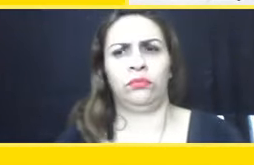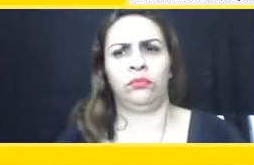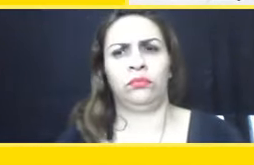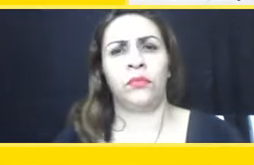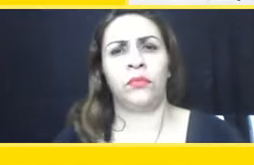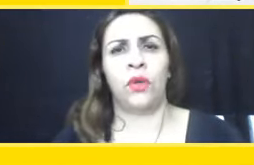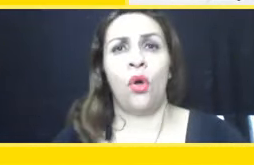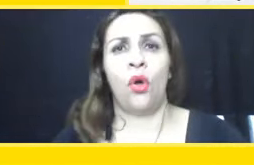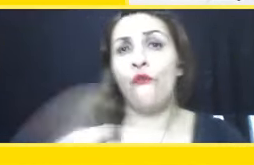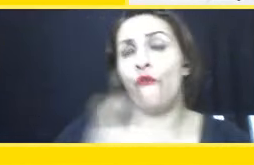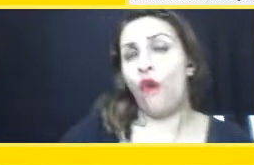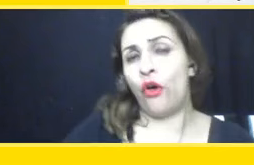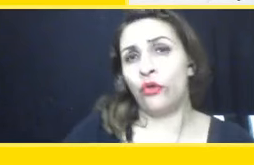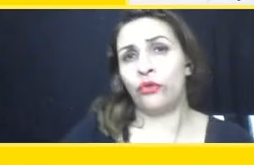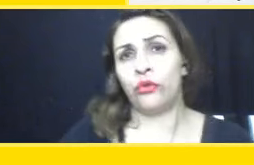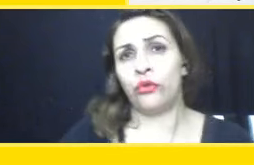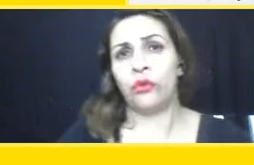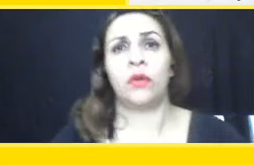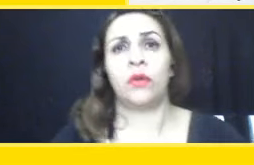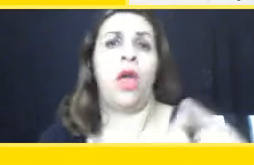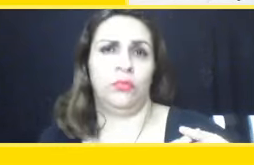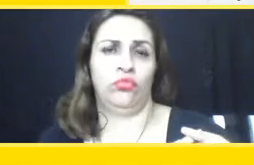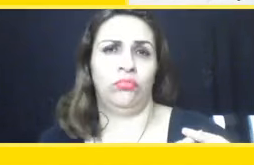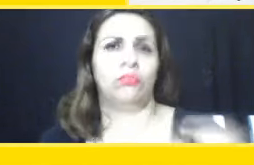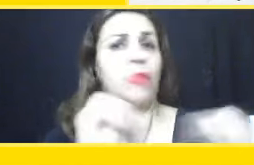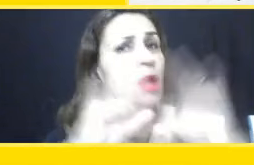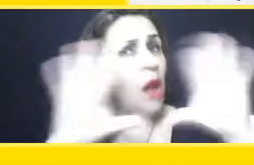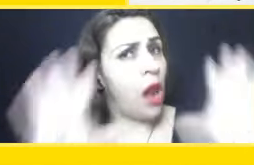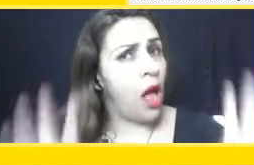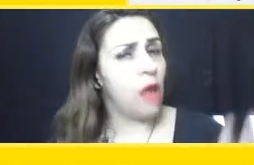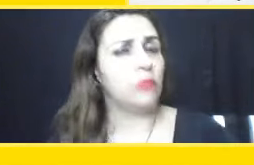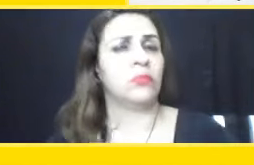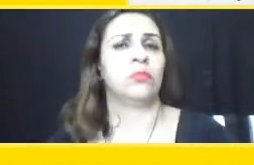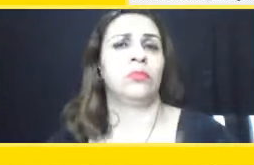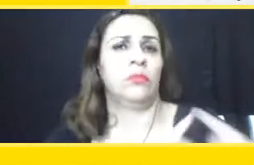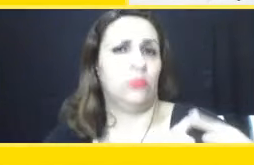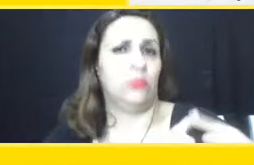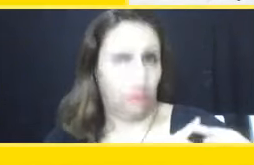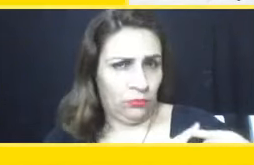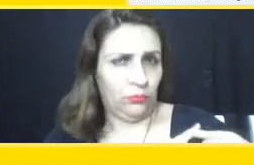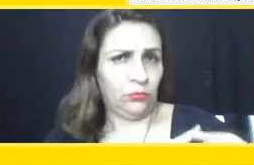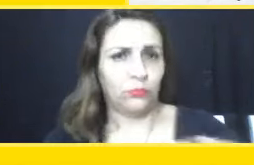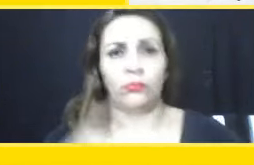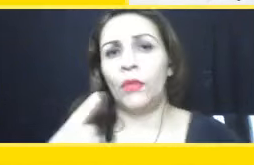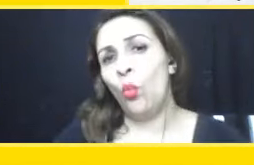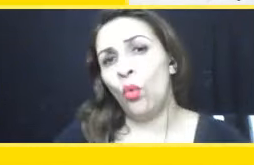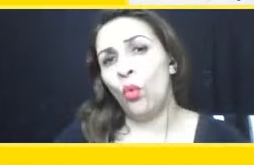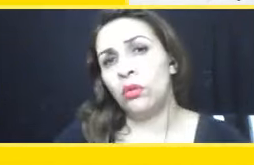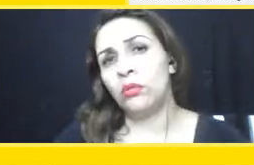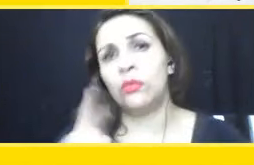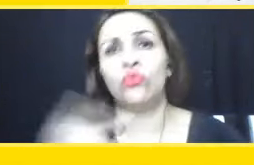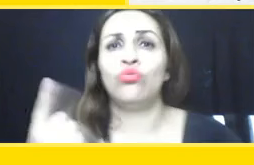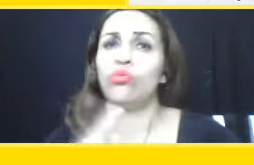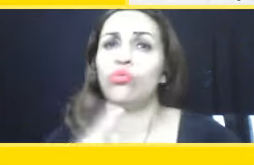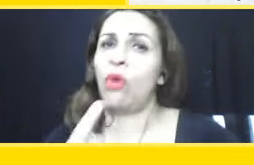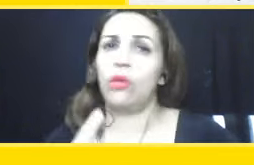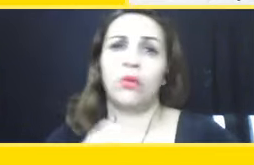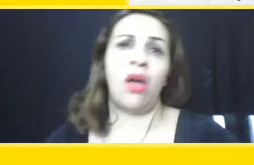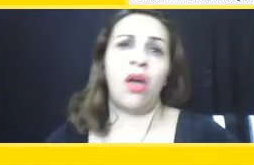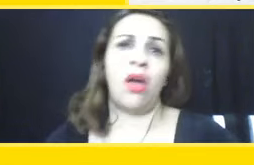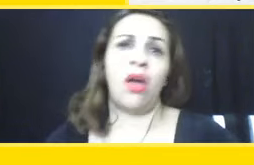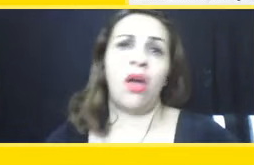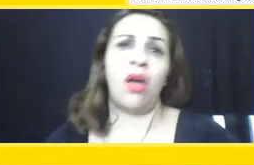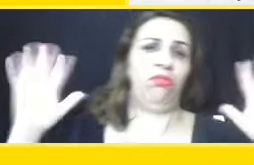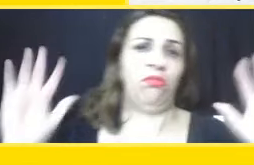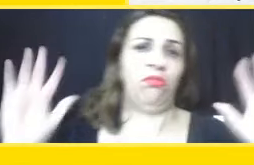com responsabilidade. Deixar claro, com responsabilidade. Por quê? Nós não podemos abrir mão, claro,